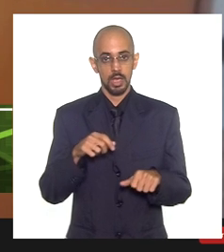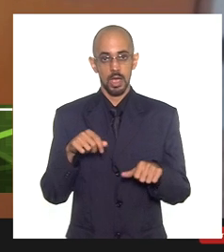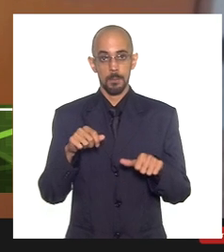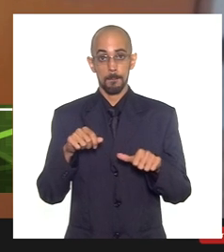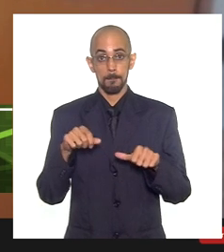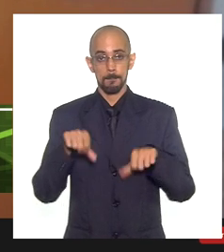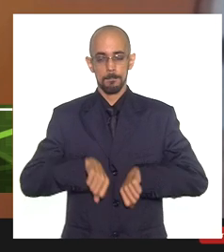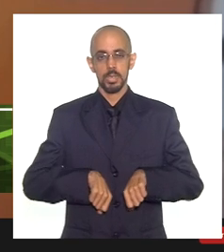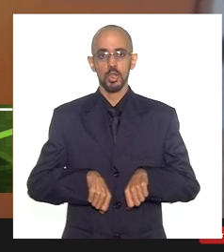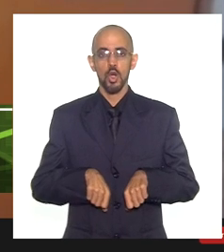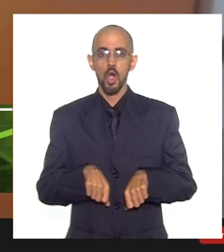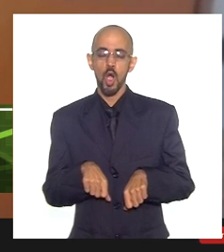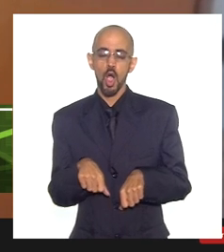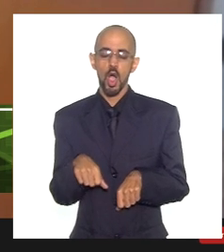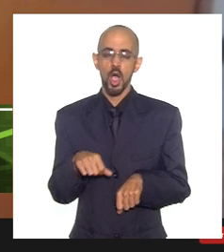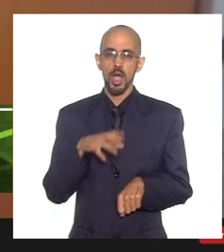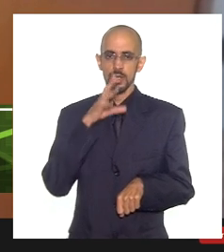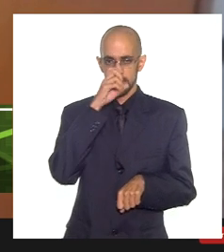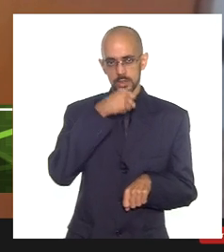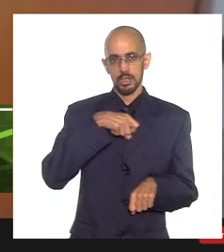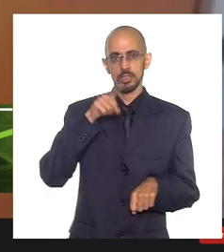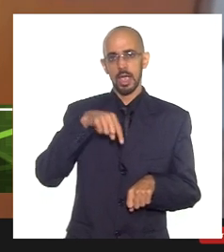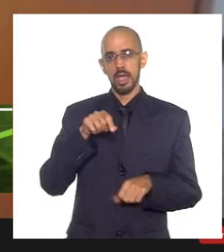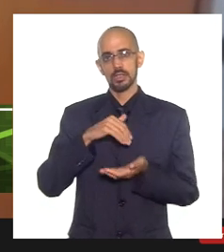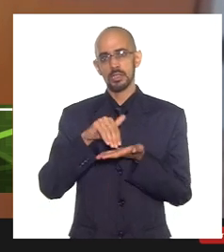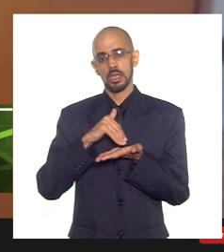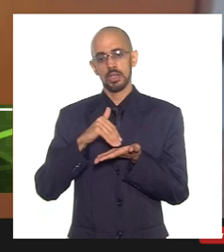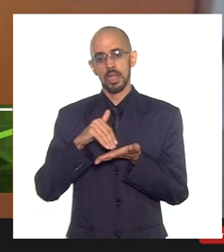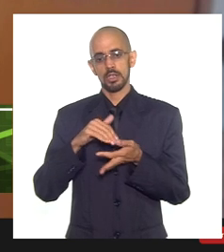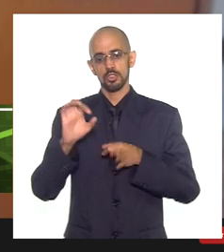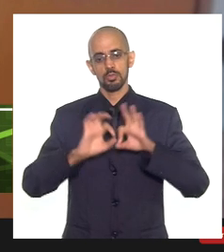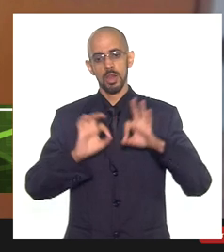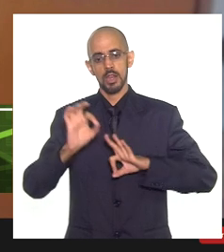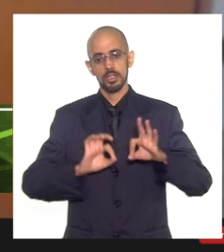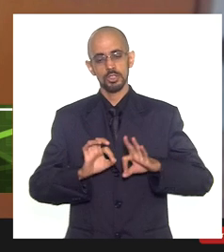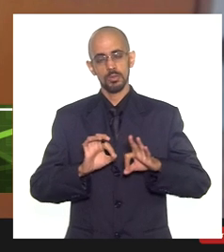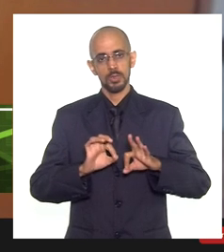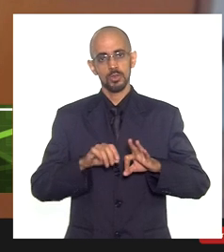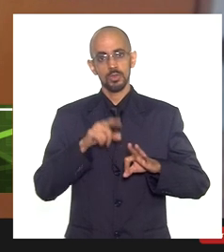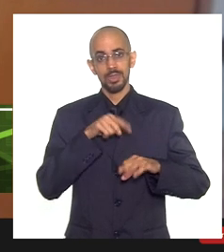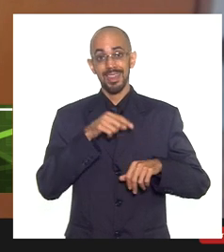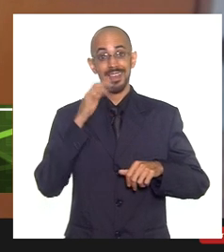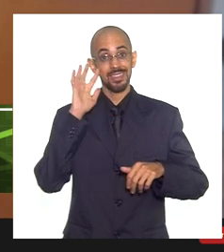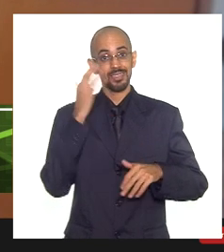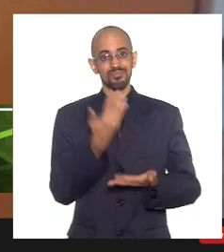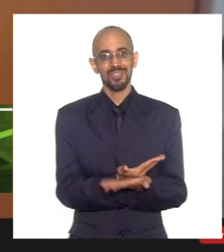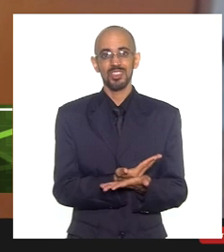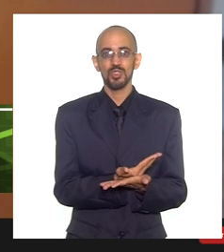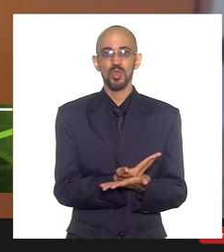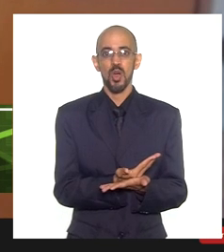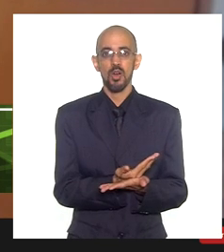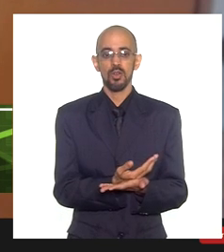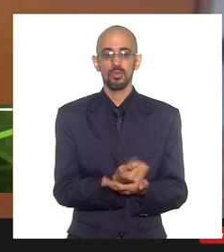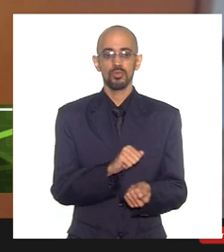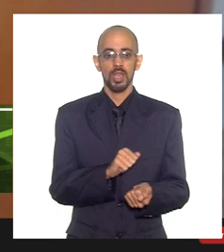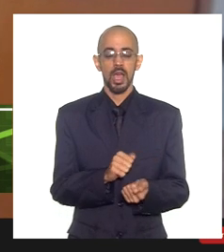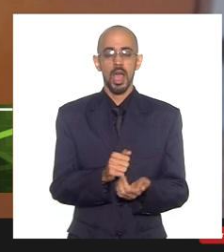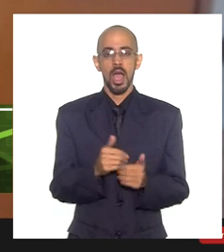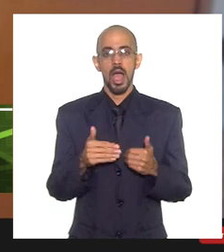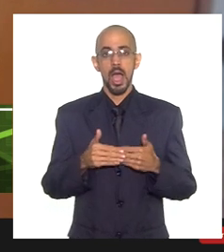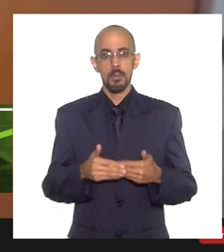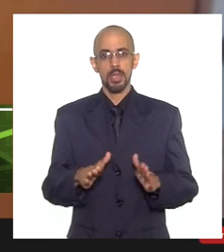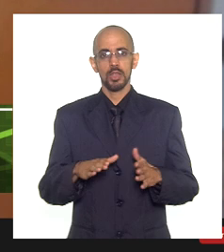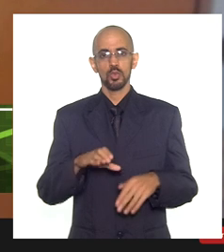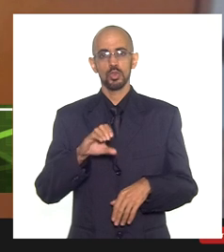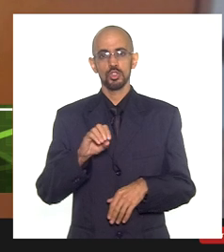do planejamento que é quem faz quem toma essas decisões sobre contingenciamento sobre abertura de